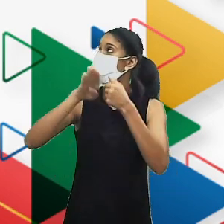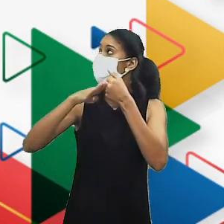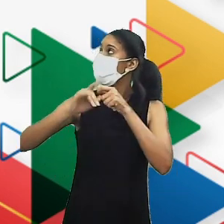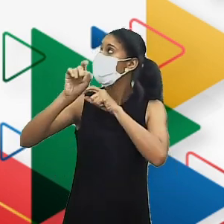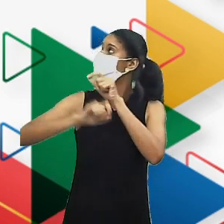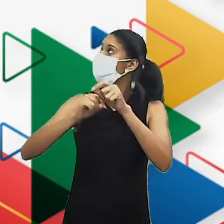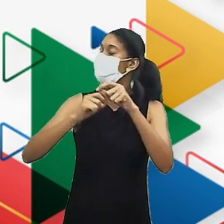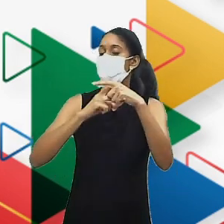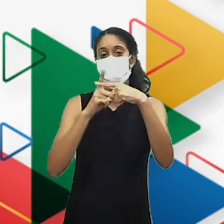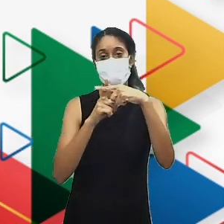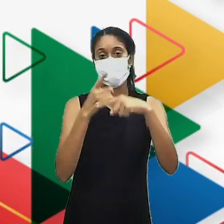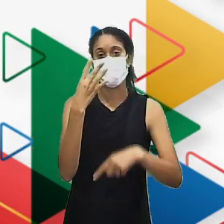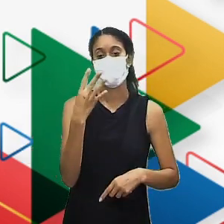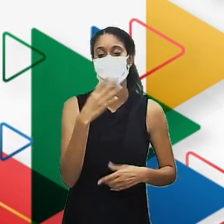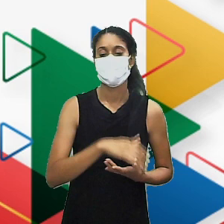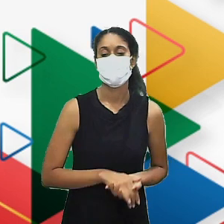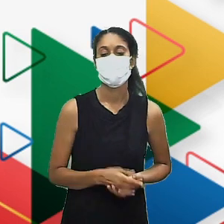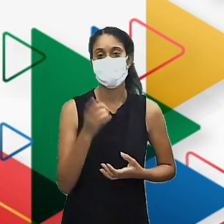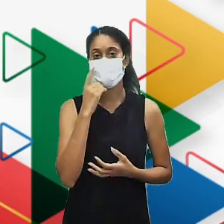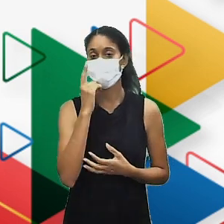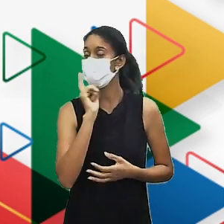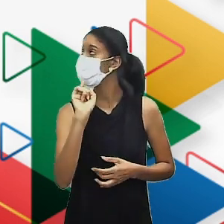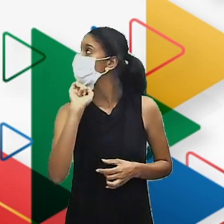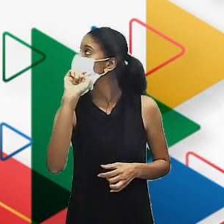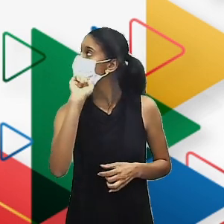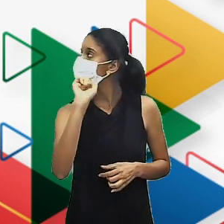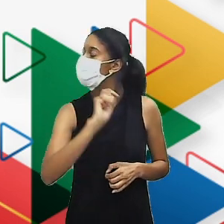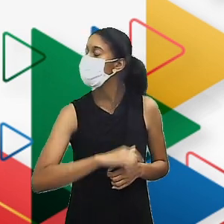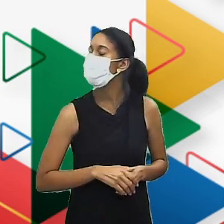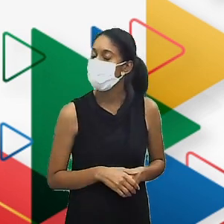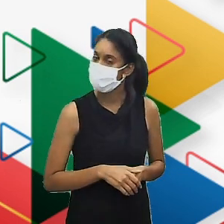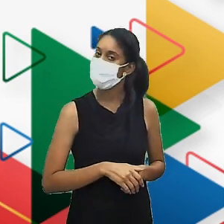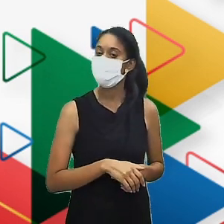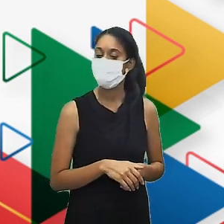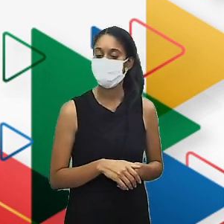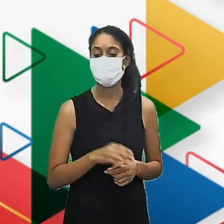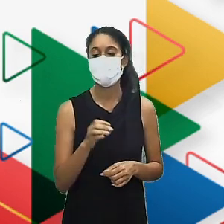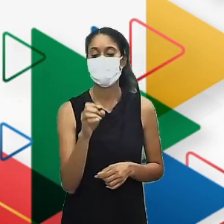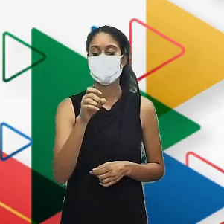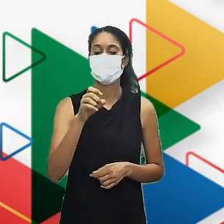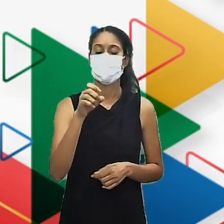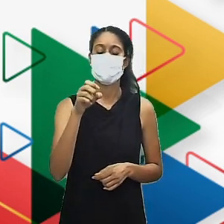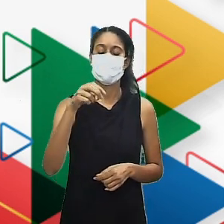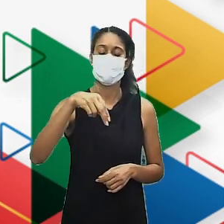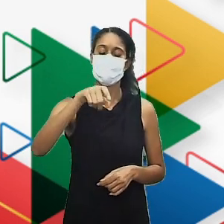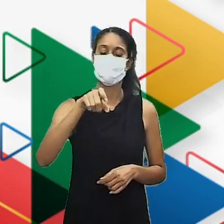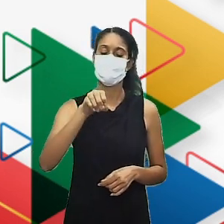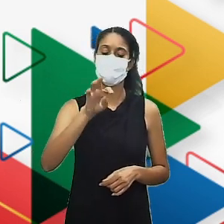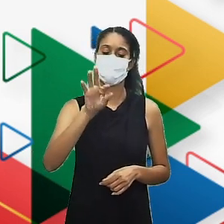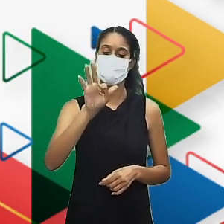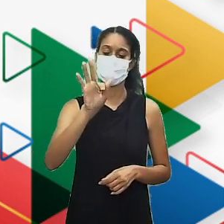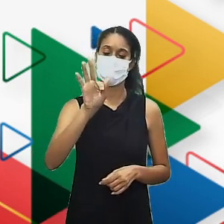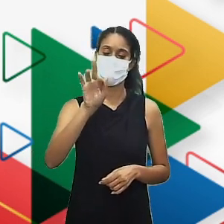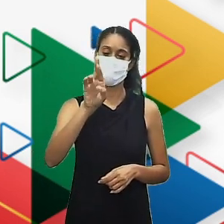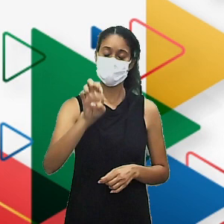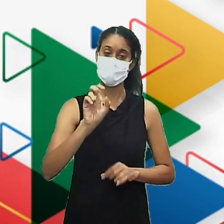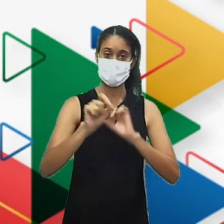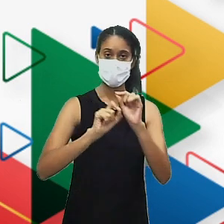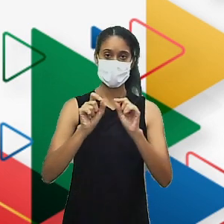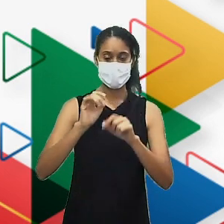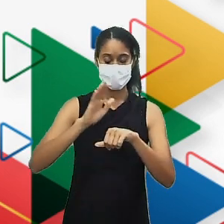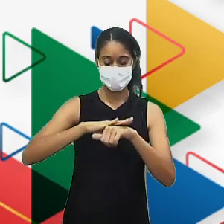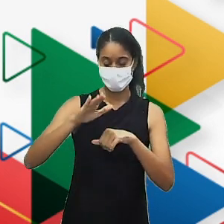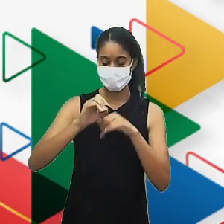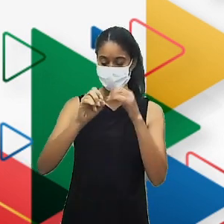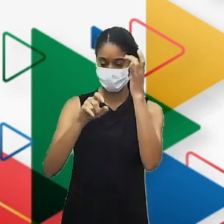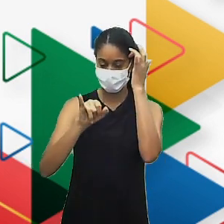ser mais 4. Observe que o enxofre no ácido sulfúrico, ele é mais